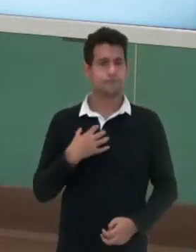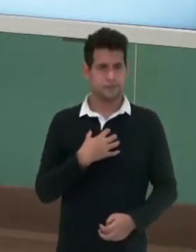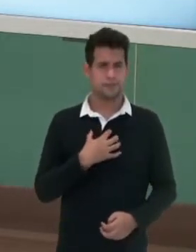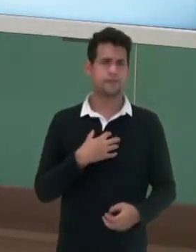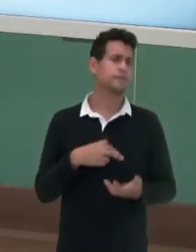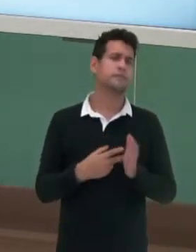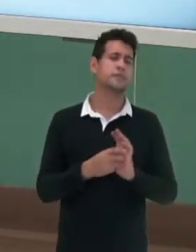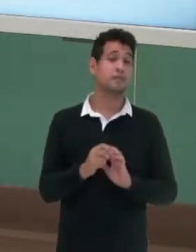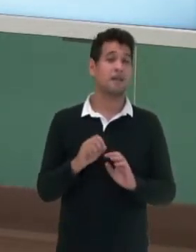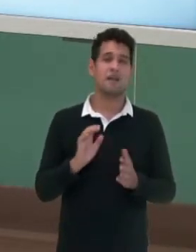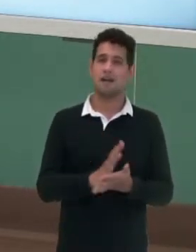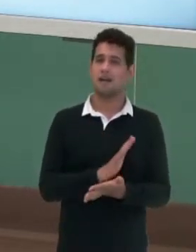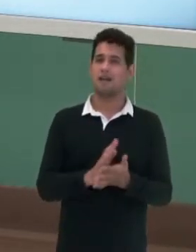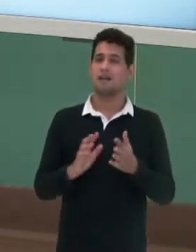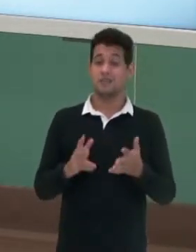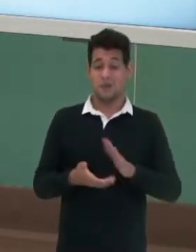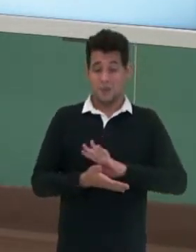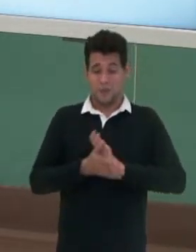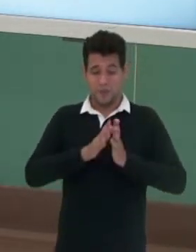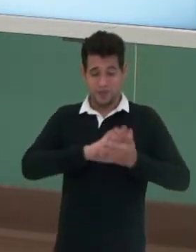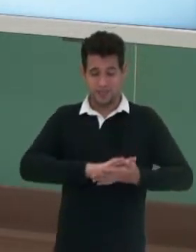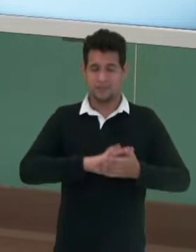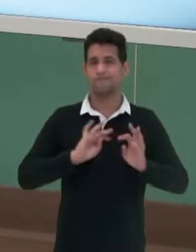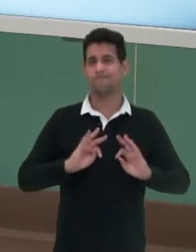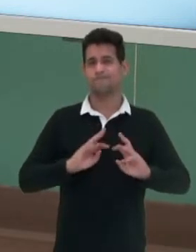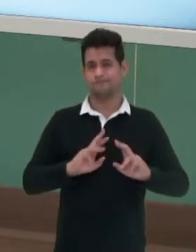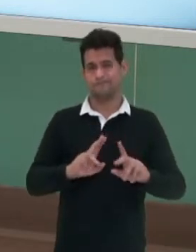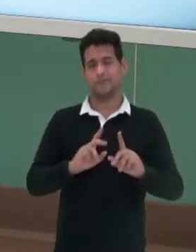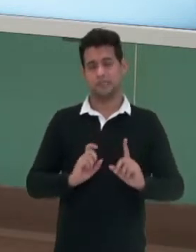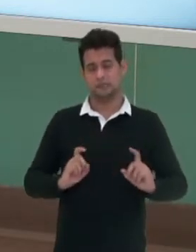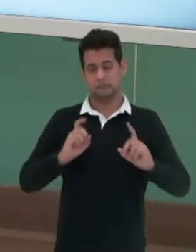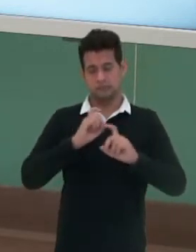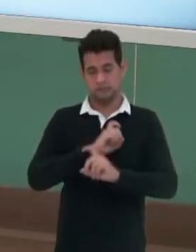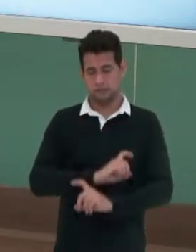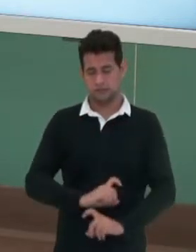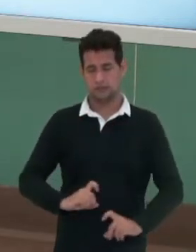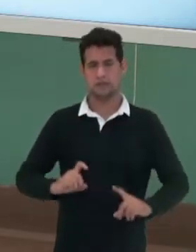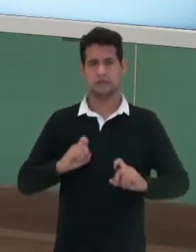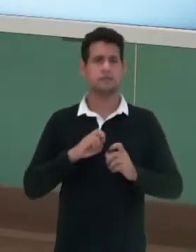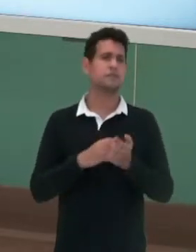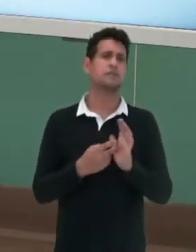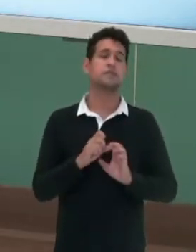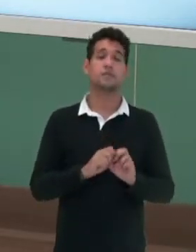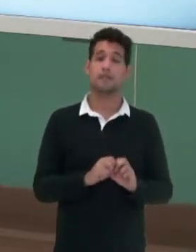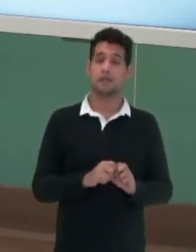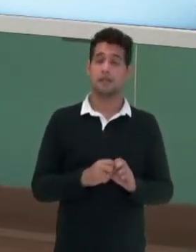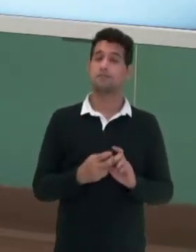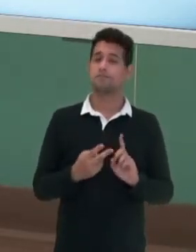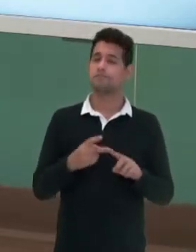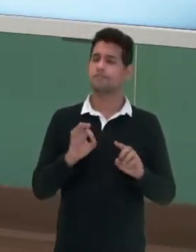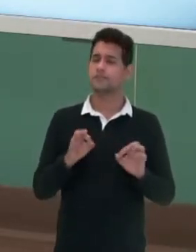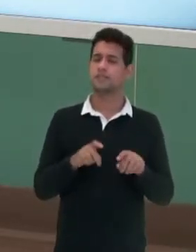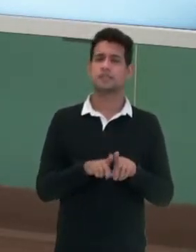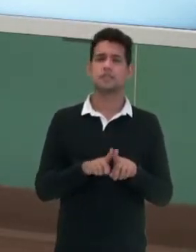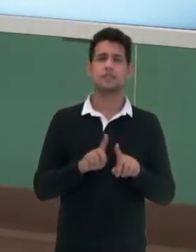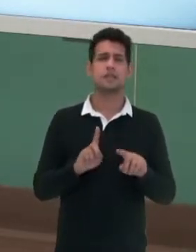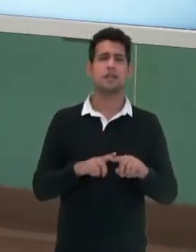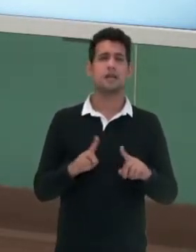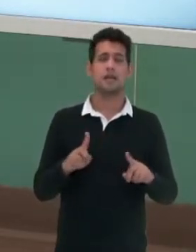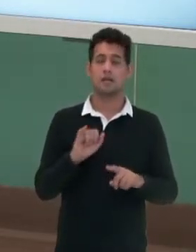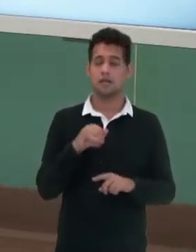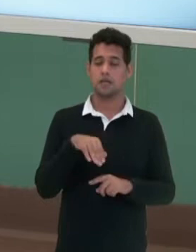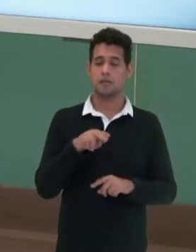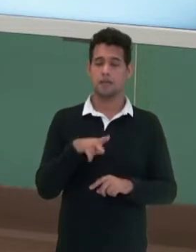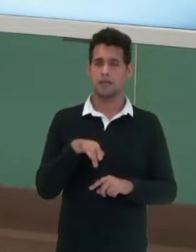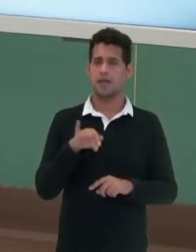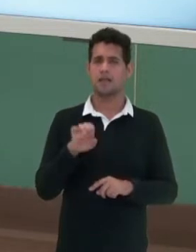estômago, muitas vezes são capazes de destruir essas bactérias. Então, seria uma segunda linha, né? Então, é a imunidade